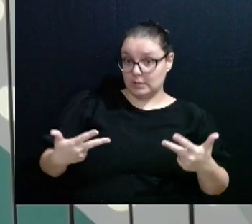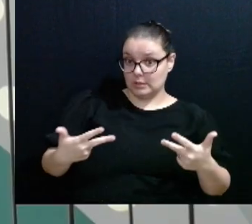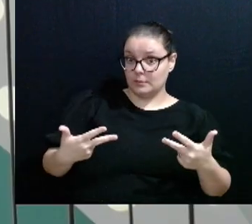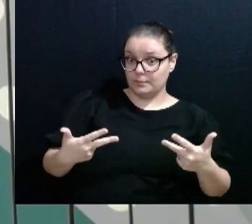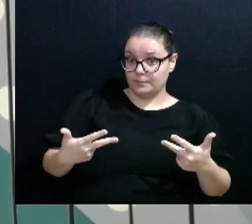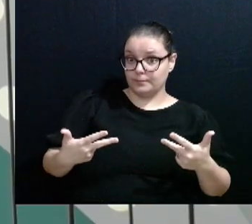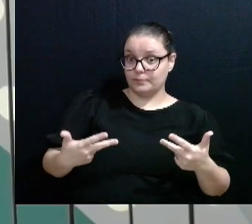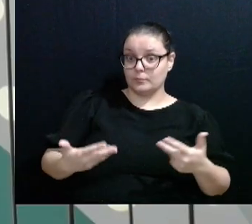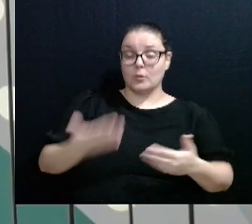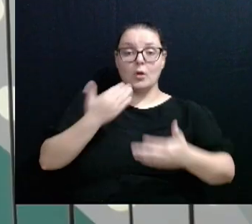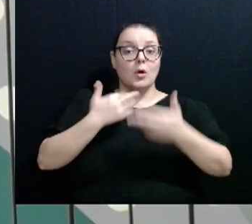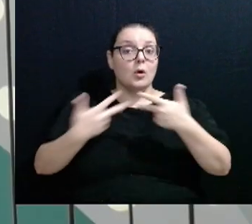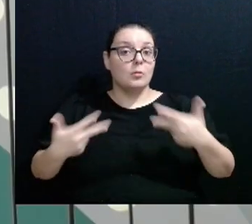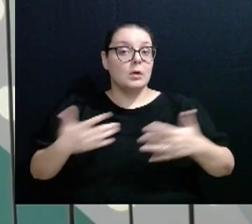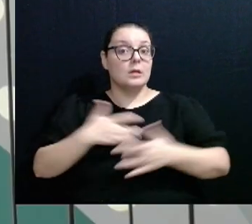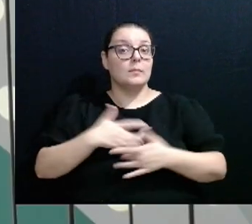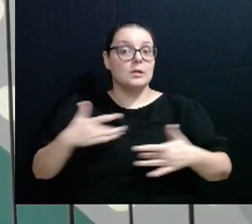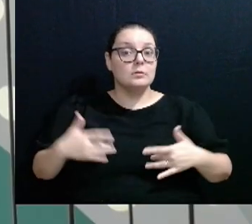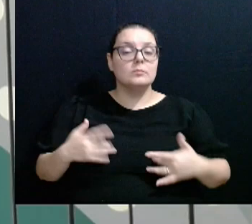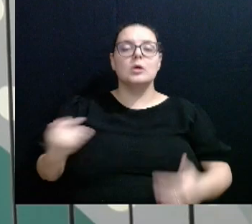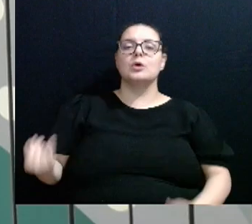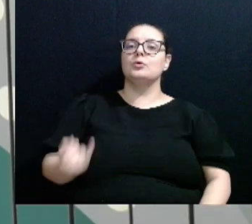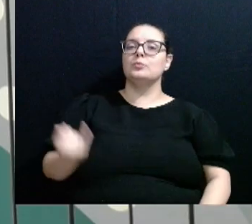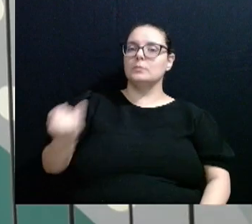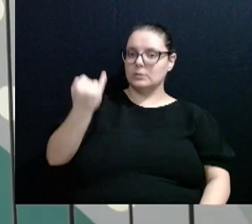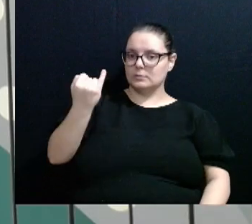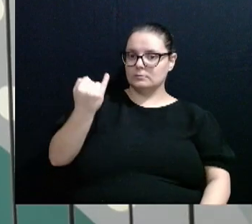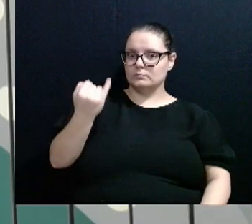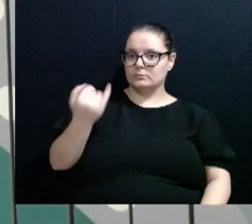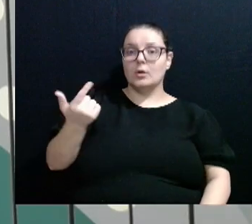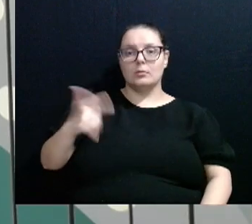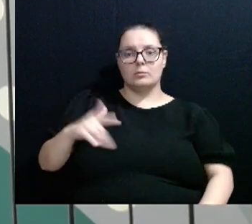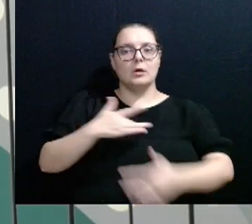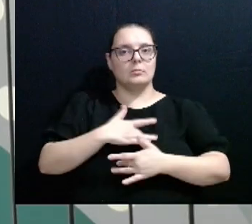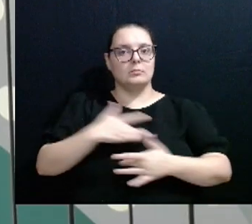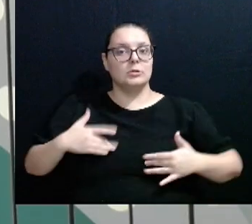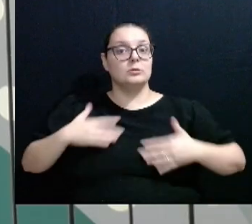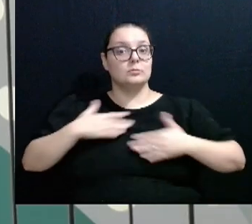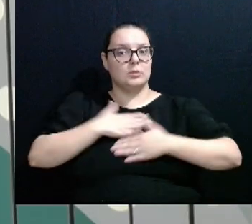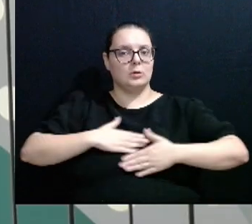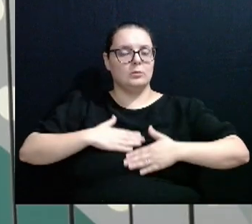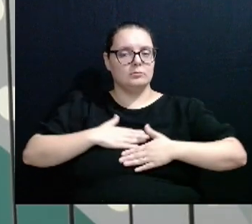alimentação saudável é fundamental para manter a saúde e o bem-estar, mas o